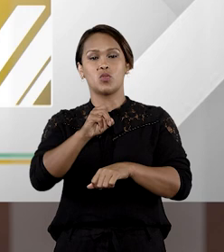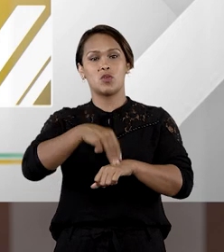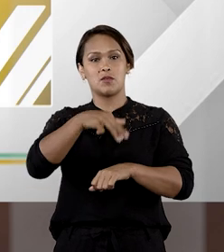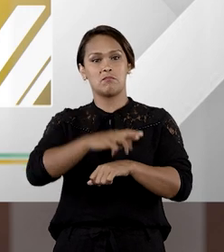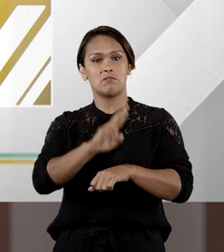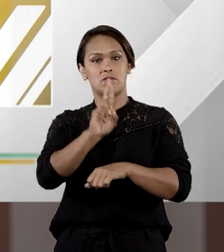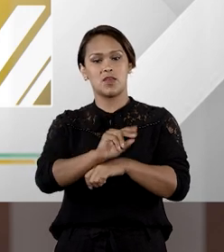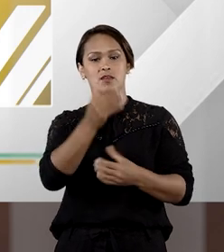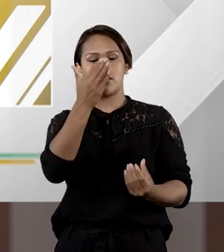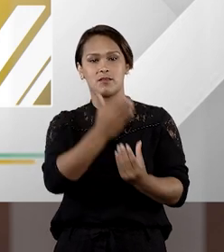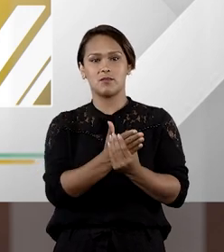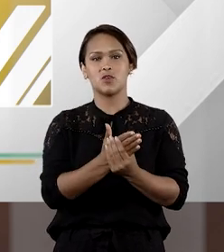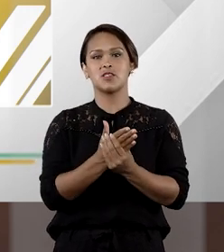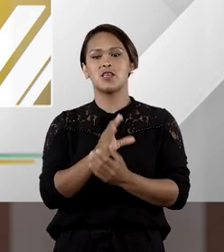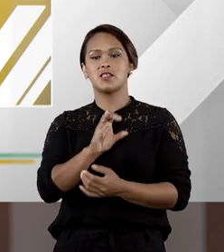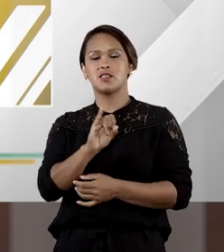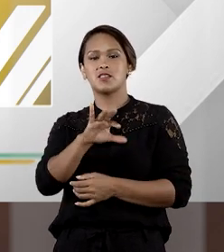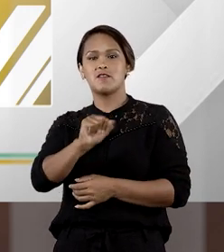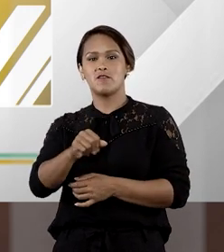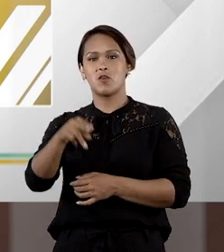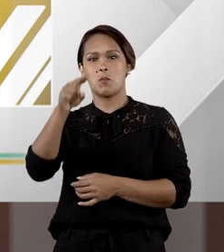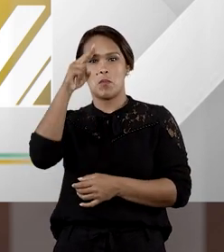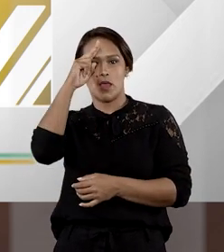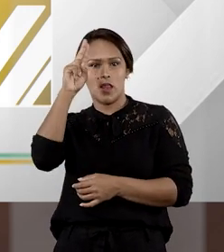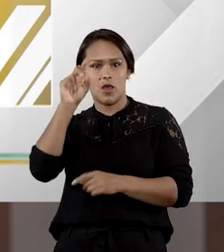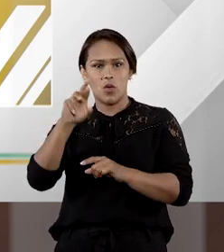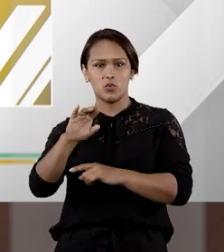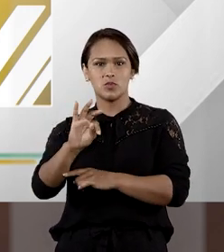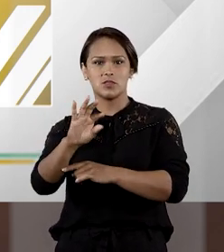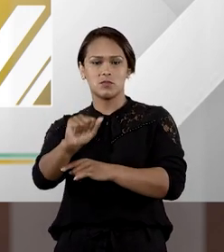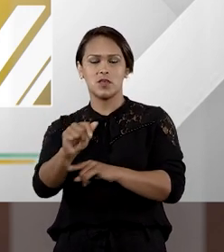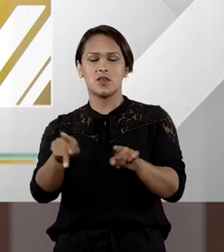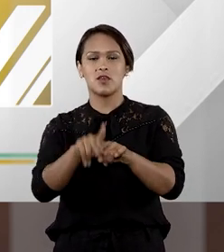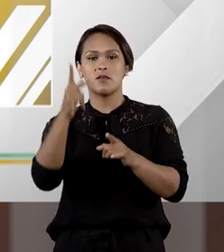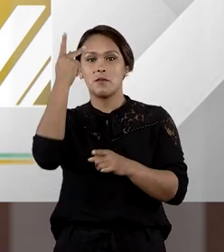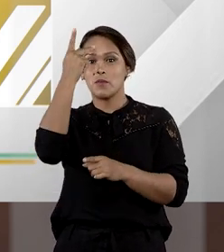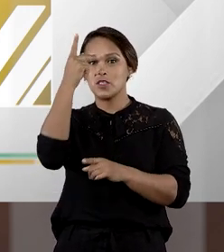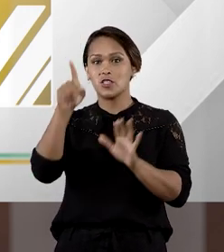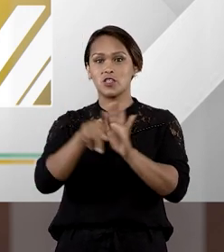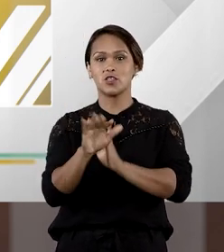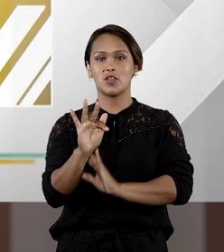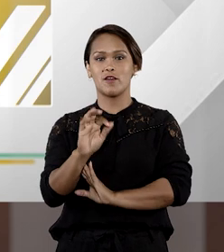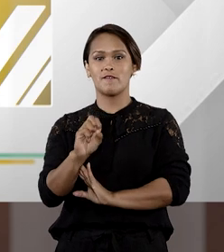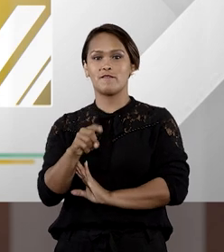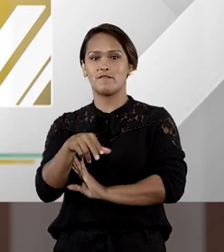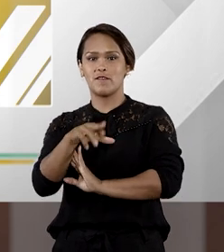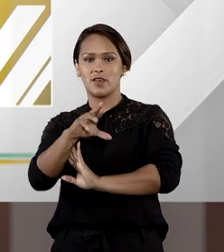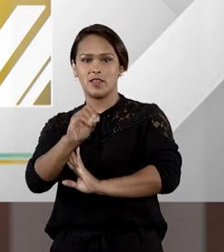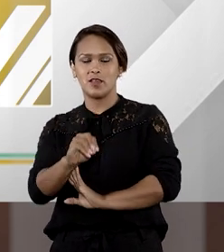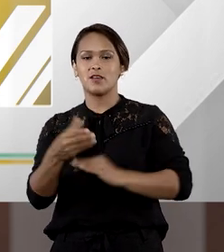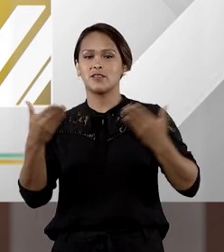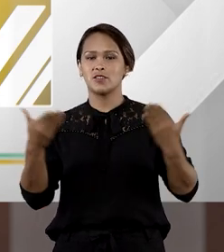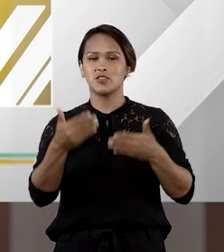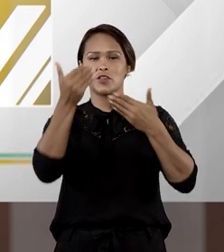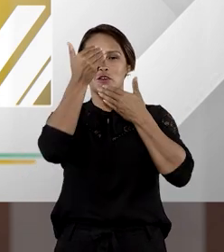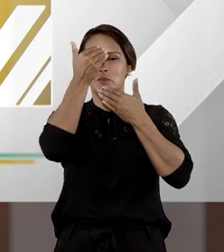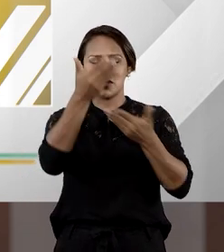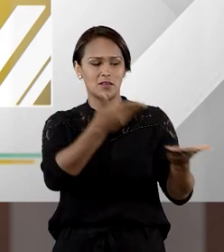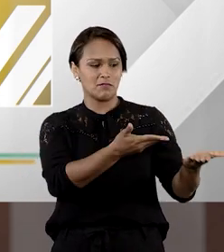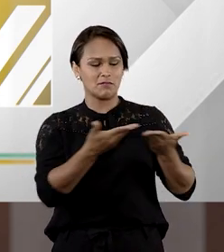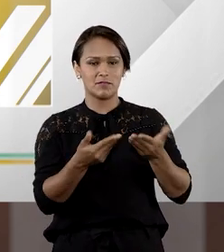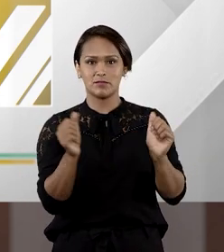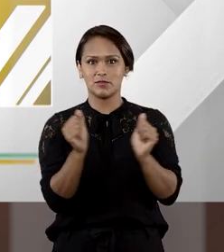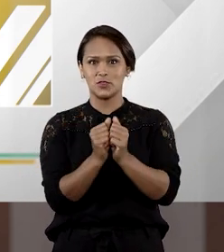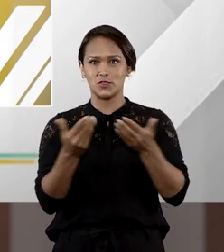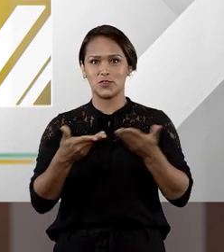em processo civil pela USP, advogada, professora e mediadora. Professora Fernanda, desde já muito obrigada por estar